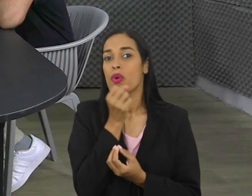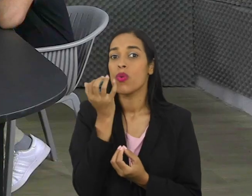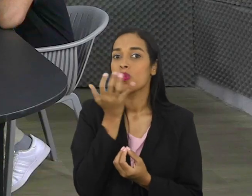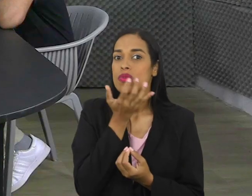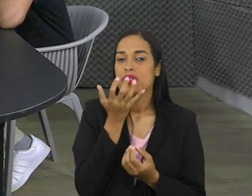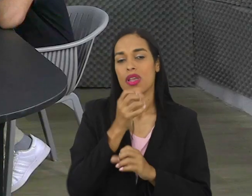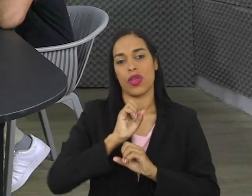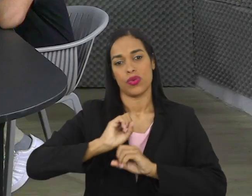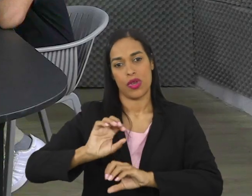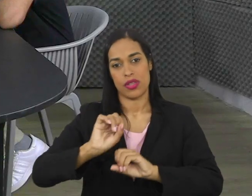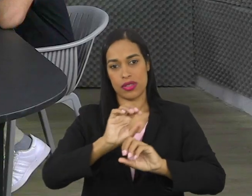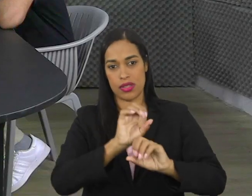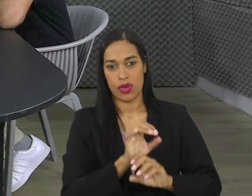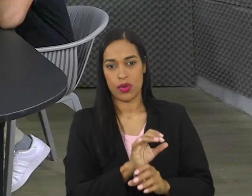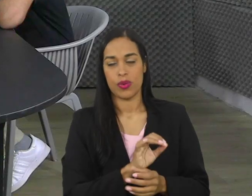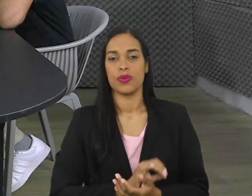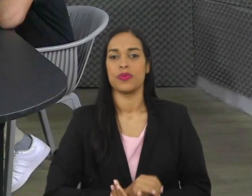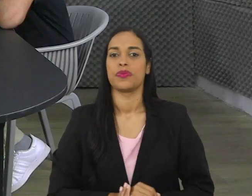Certo. Veja,